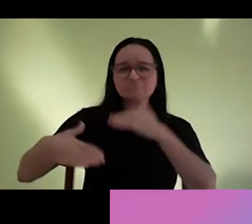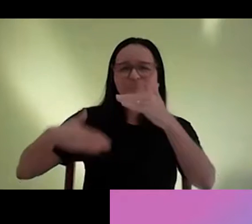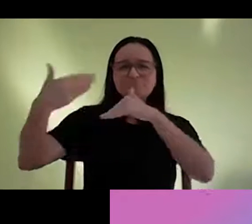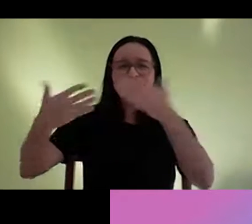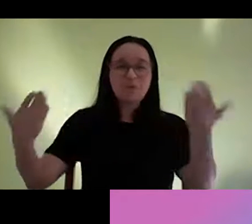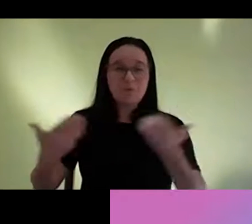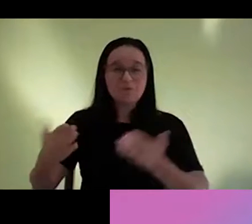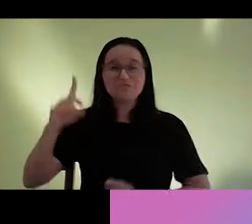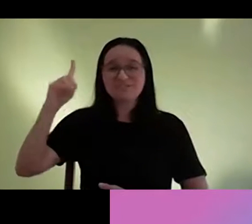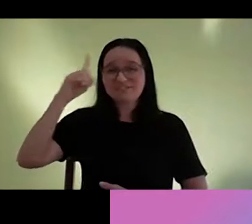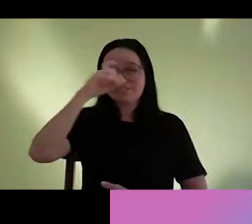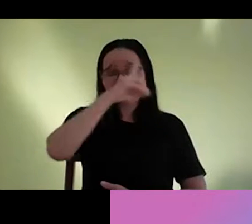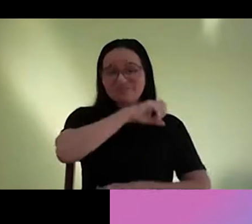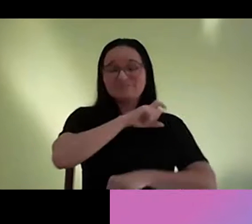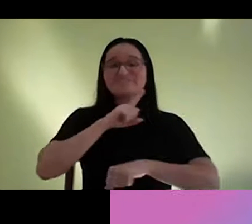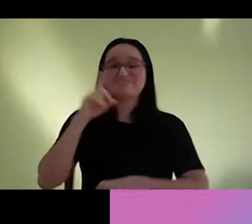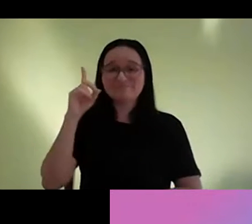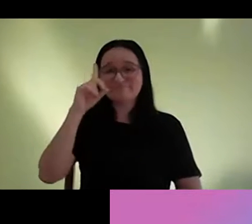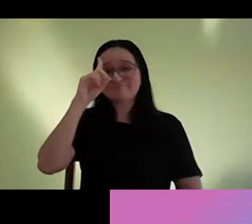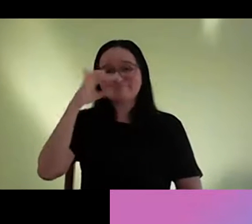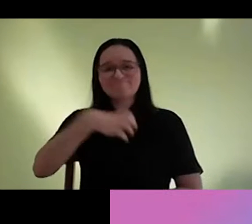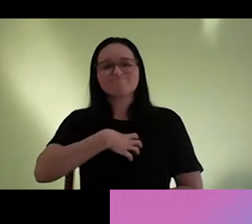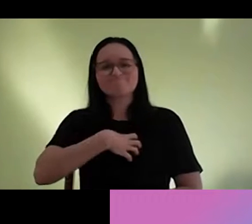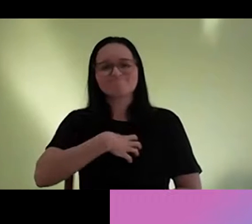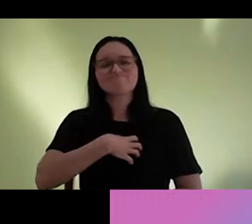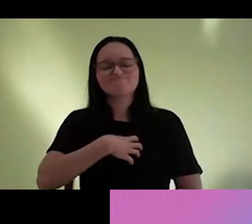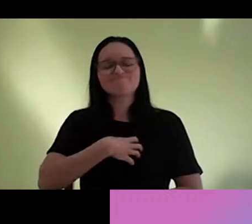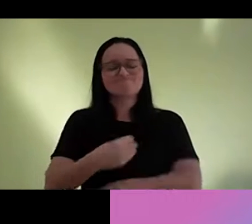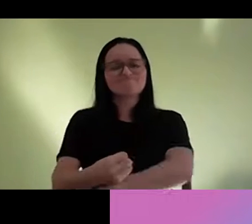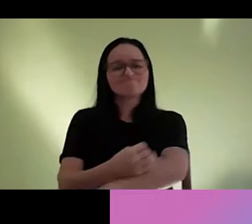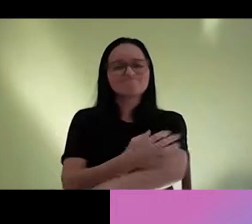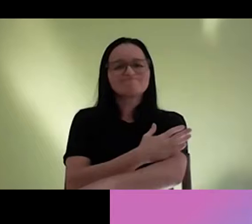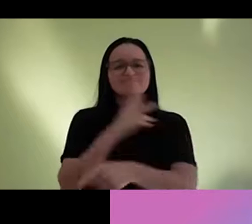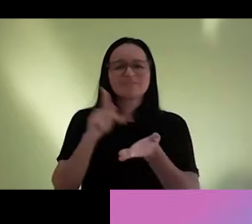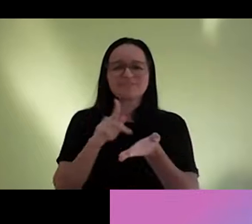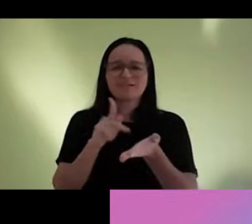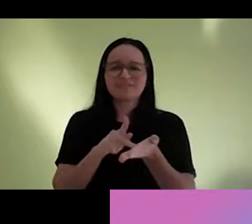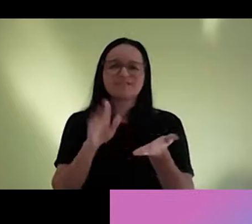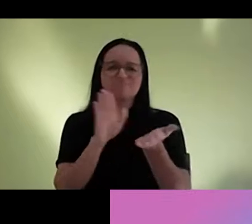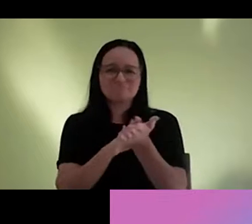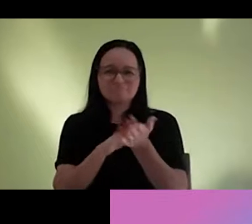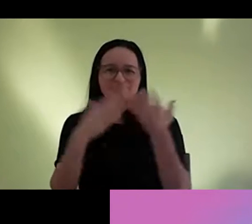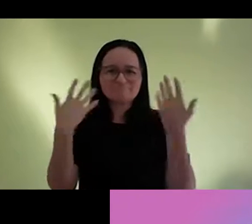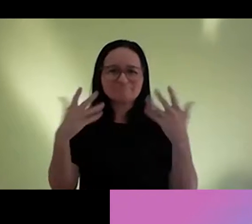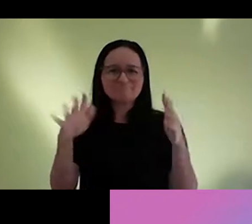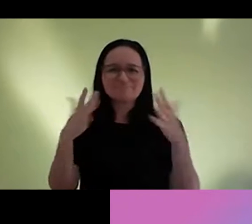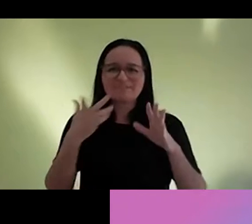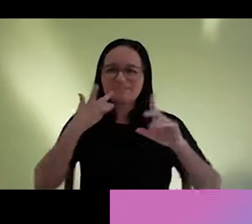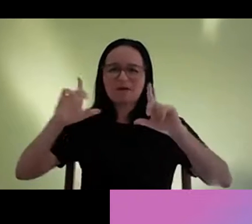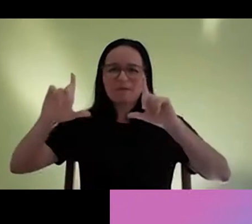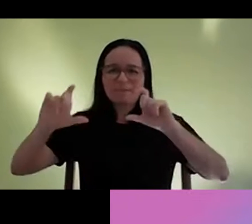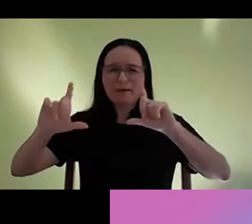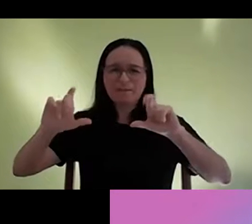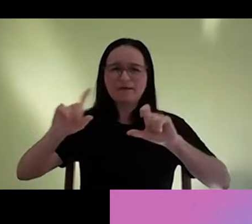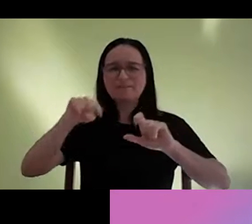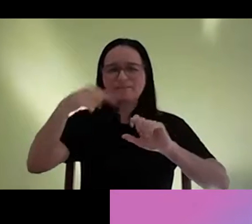difíceis toca de verdade o nosso coração e assim muita gente elogiando você eu dei um print em alguns aqui depois eu vou